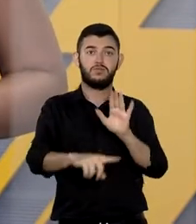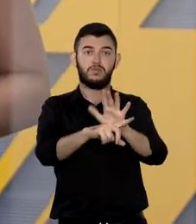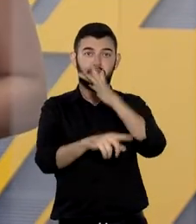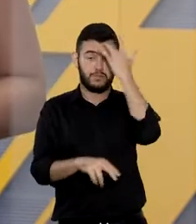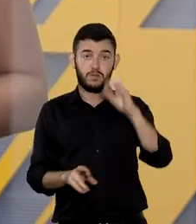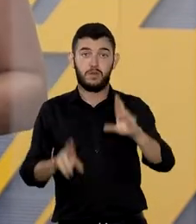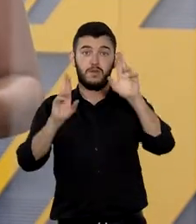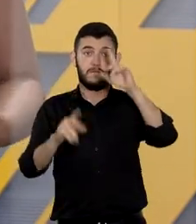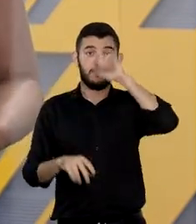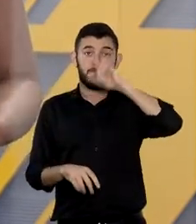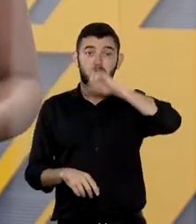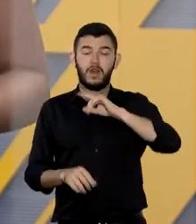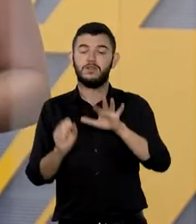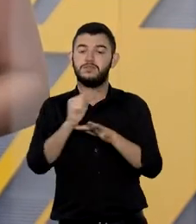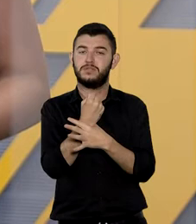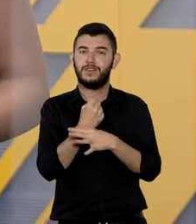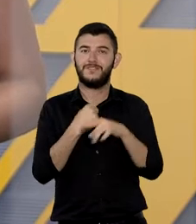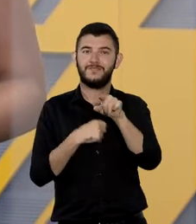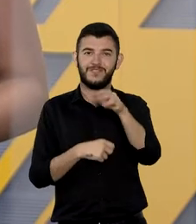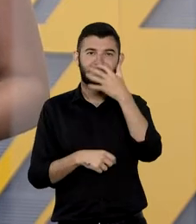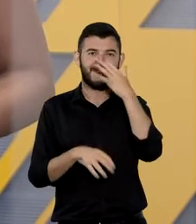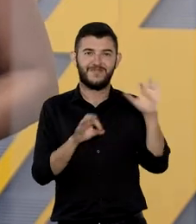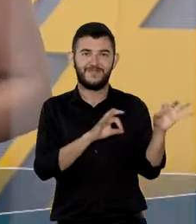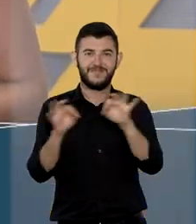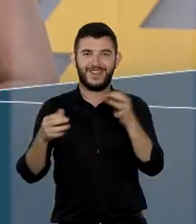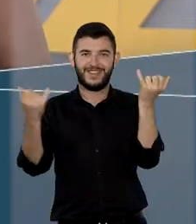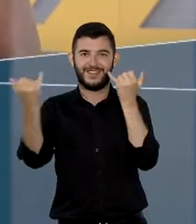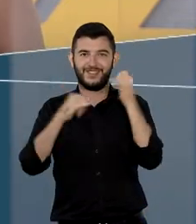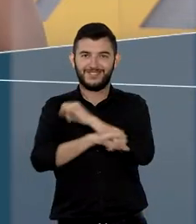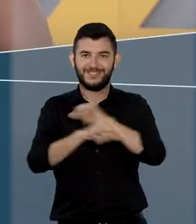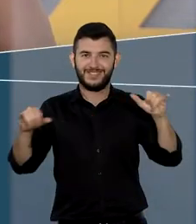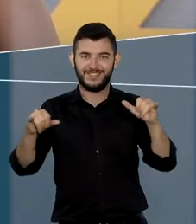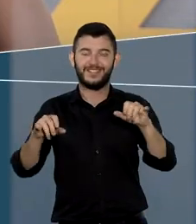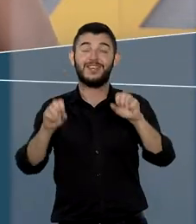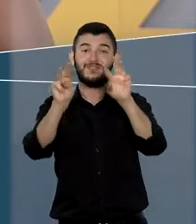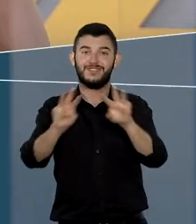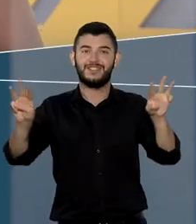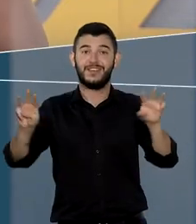aos torcedores por falhas de segurança. Você confere